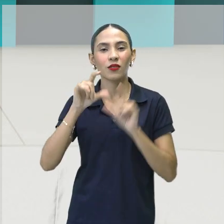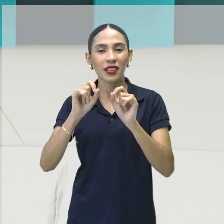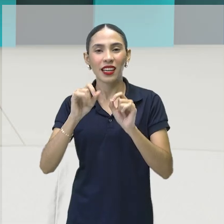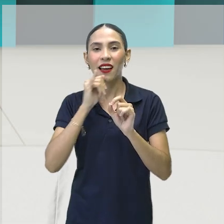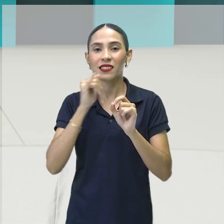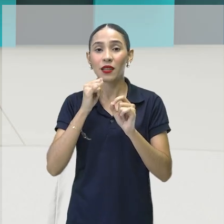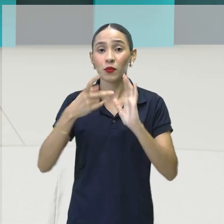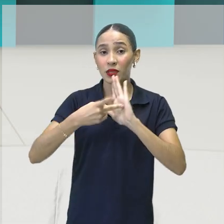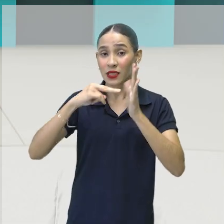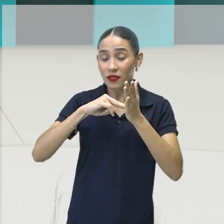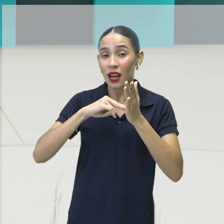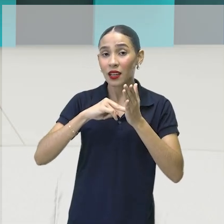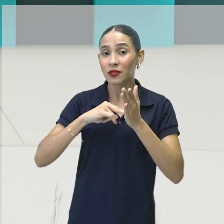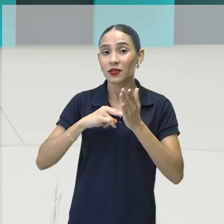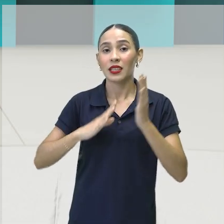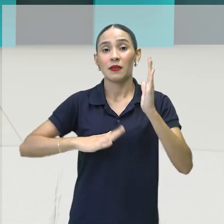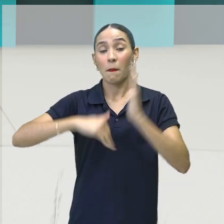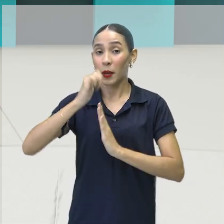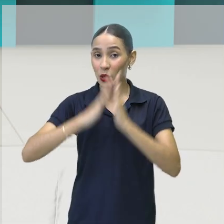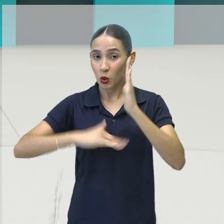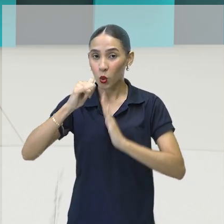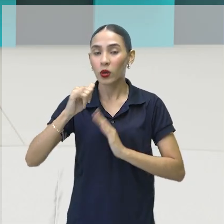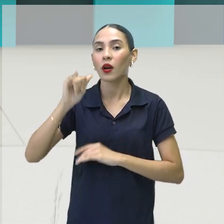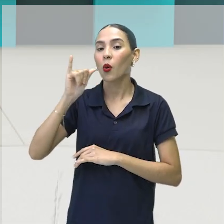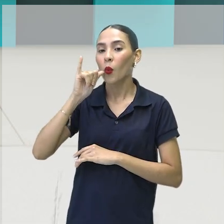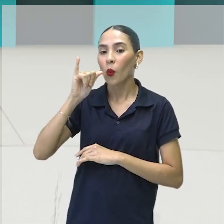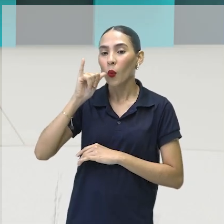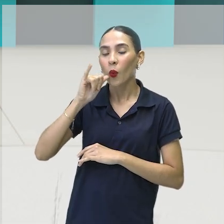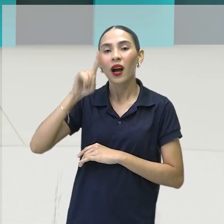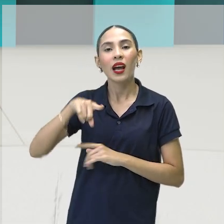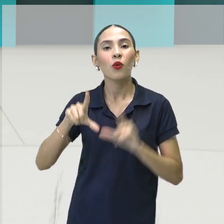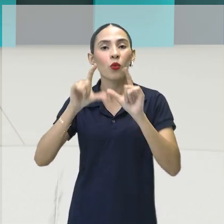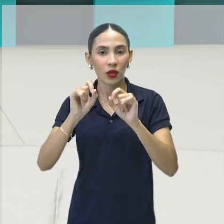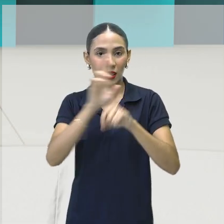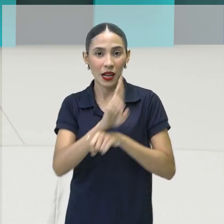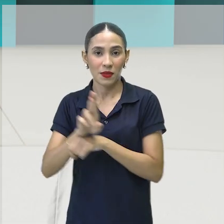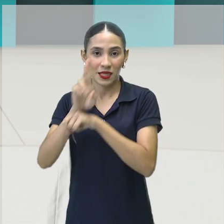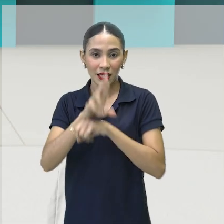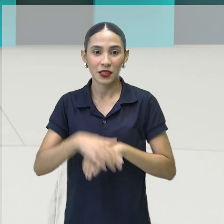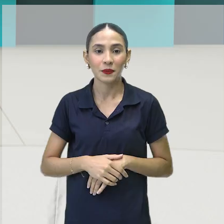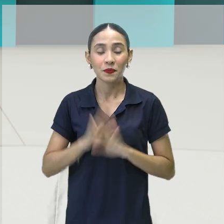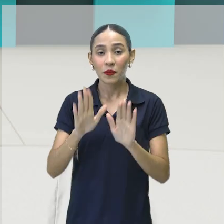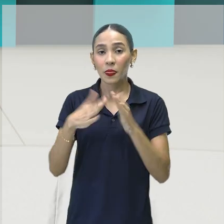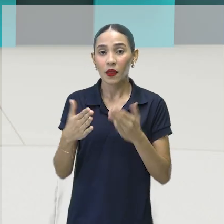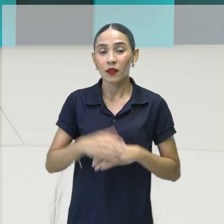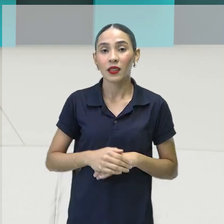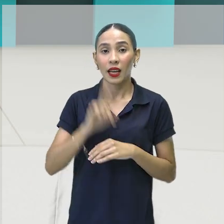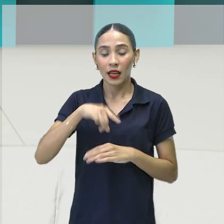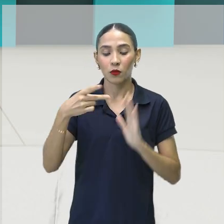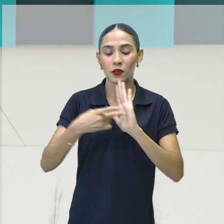o significado. E a pintura do cachimbo é o representante. Então, é